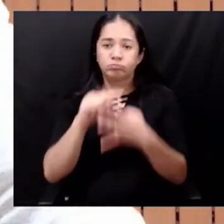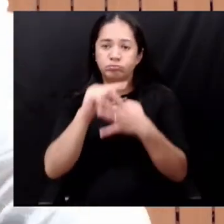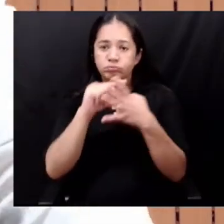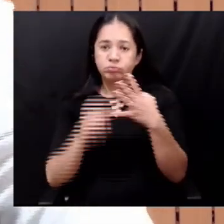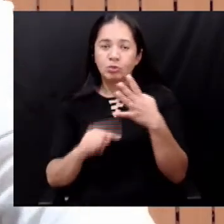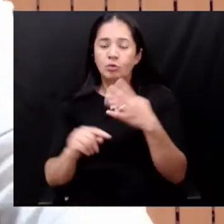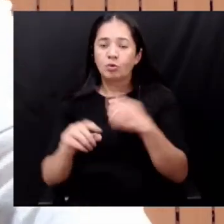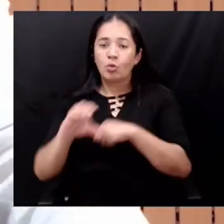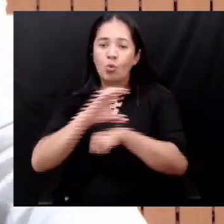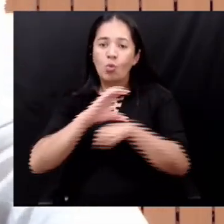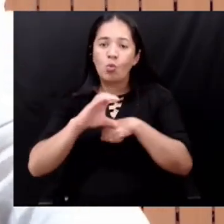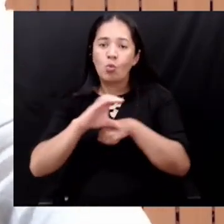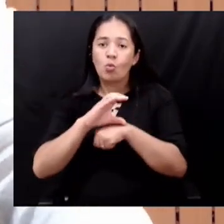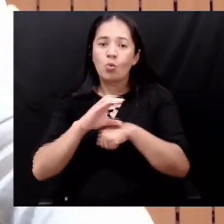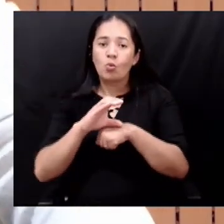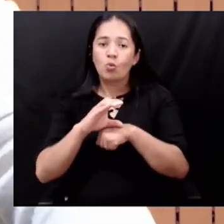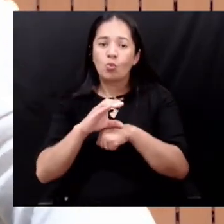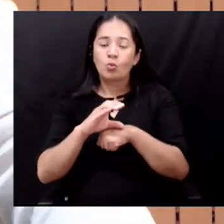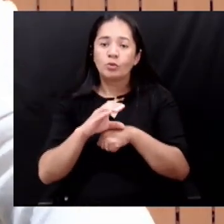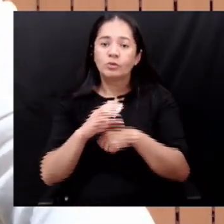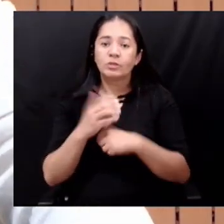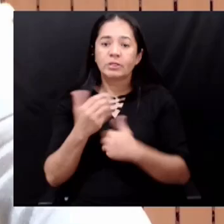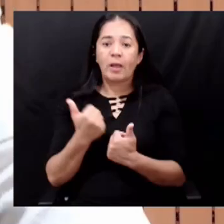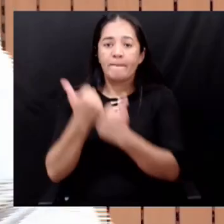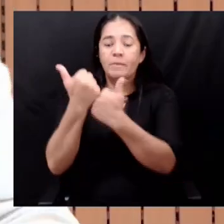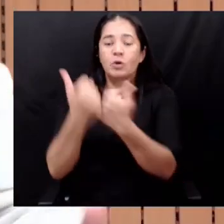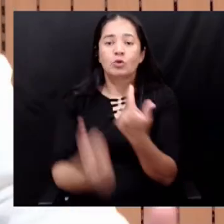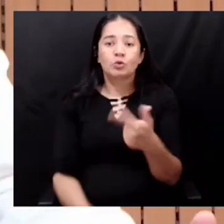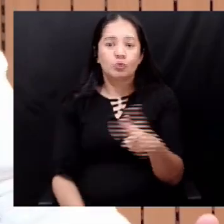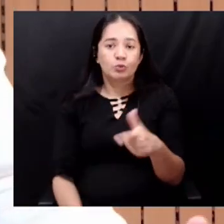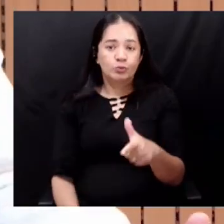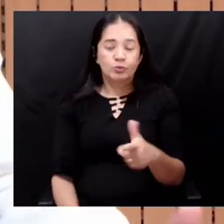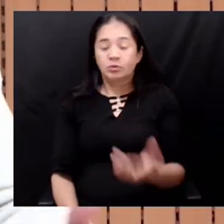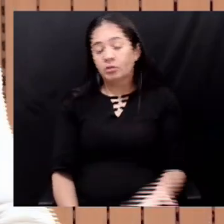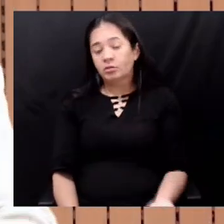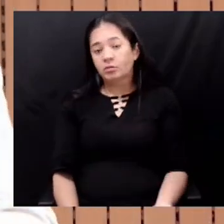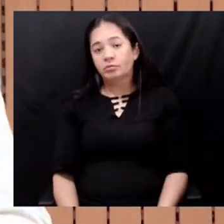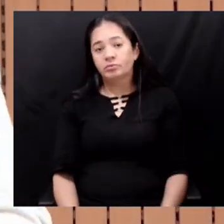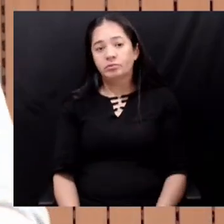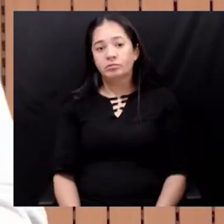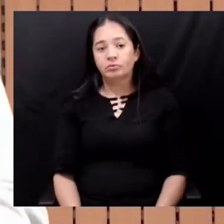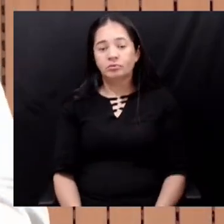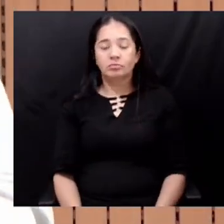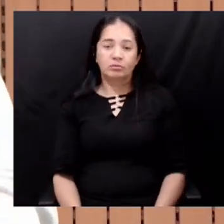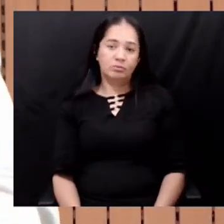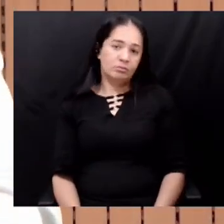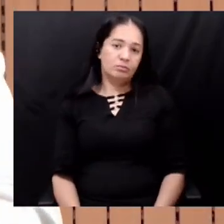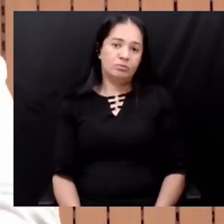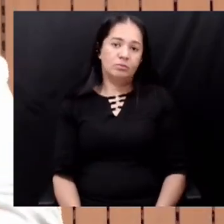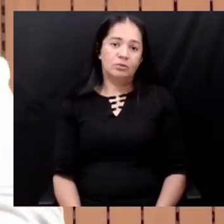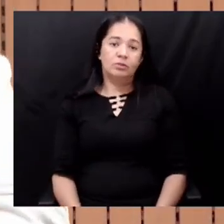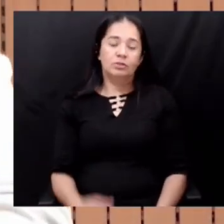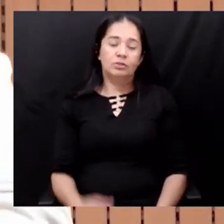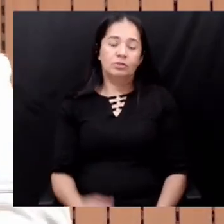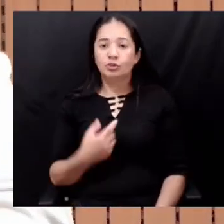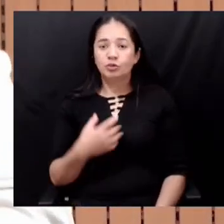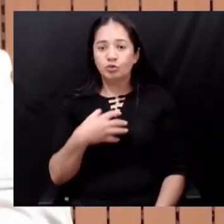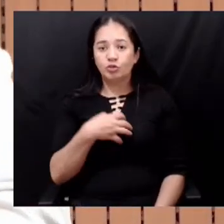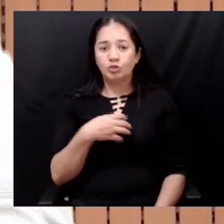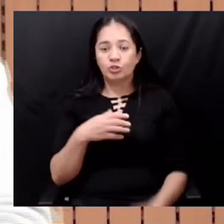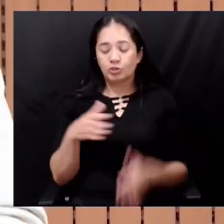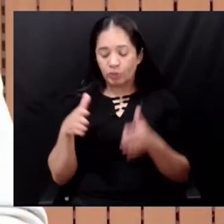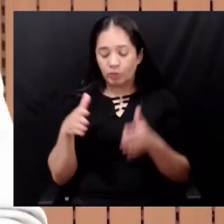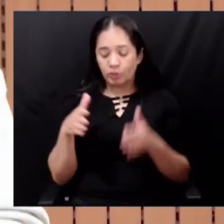não recebem apoio. Isso é discricionário. Nós estamos, da mesma forma que nós focalizamos em público, nós sabemos que